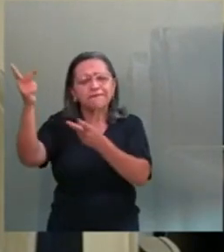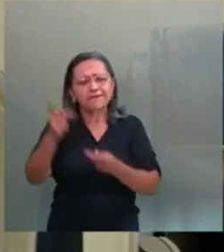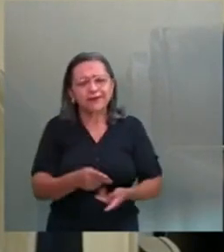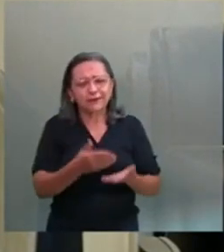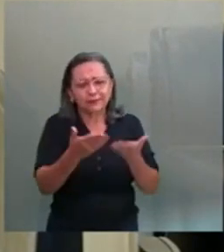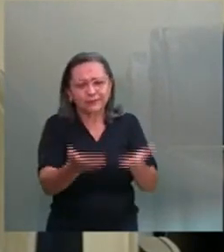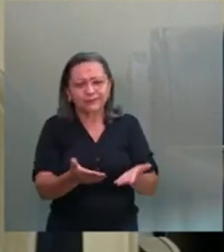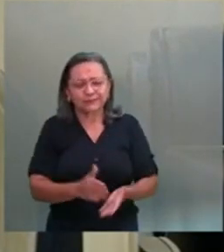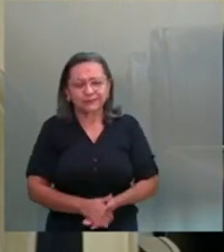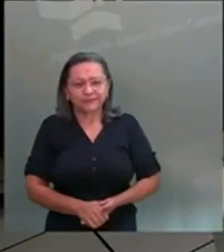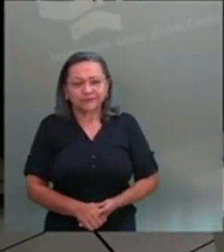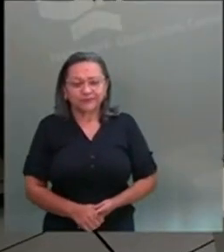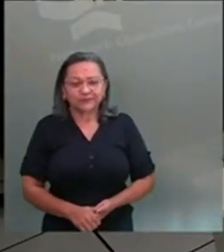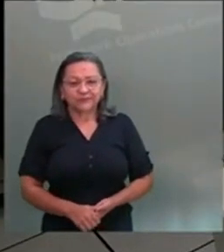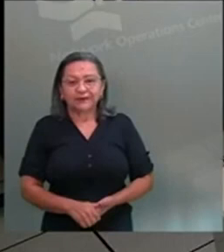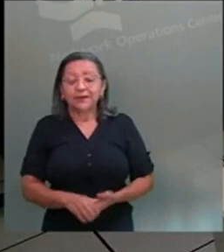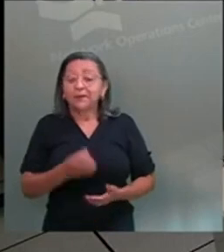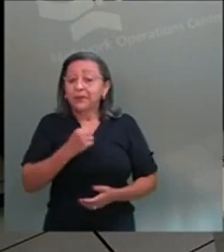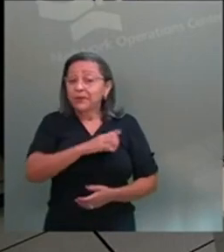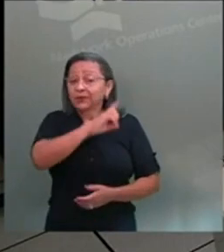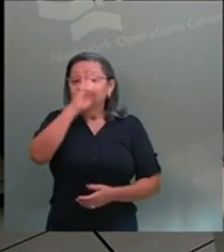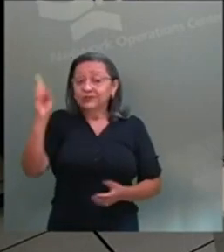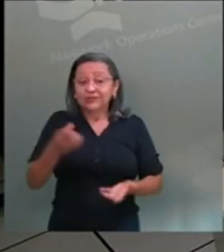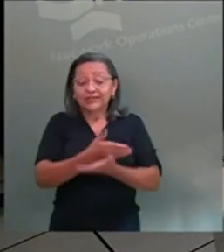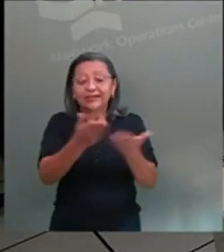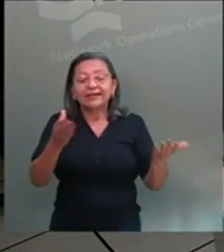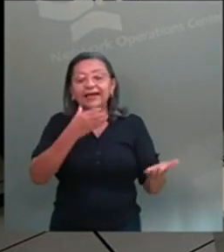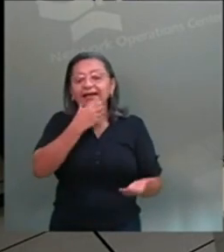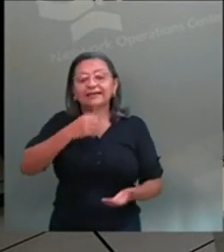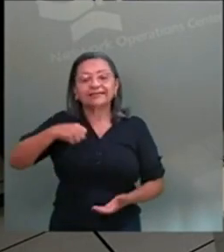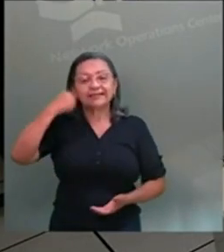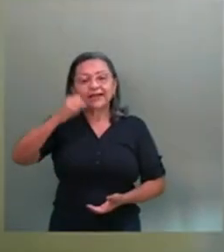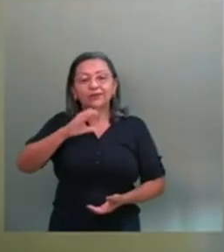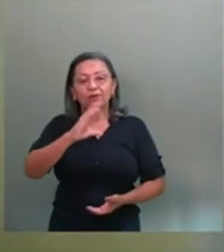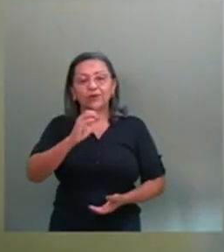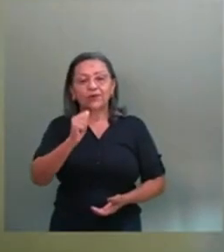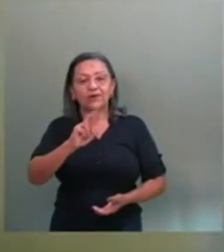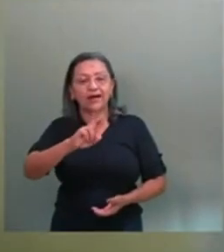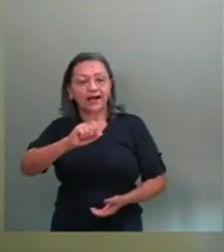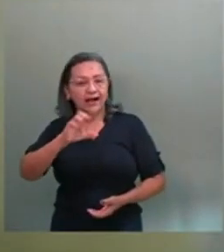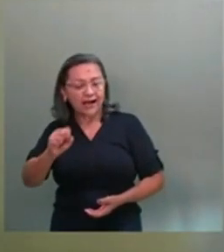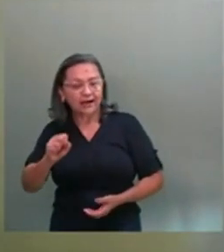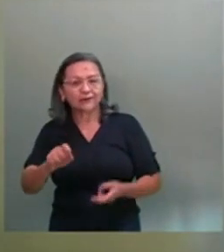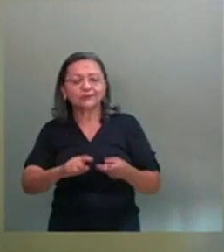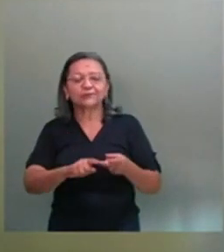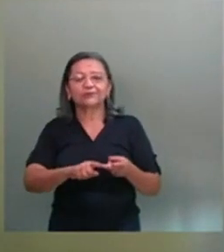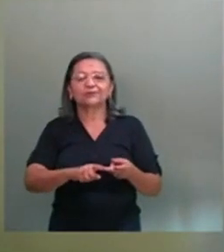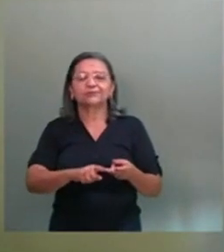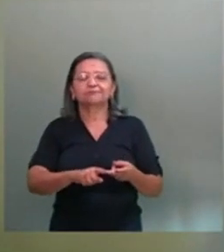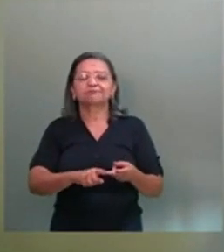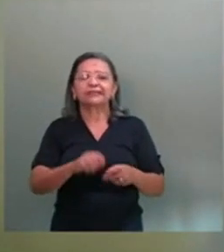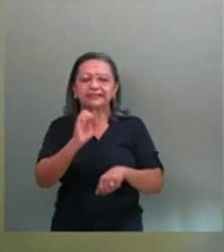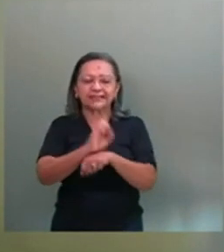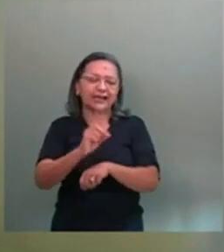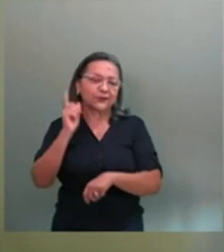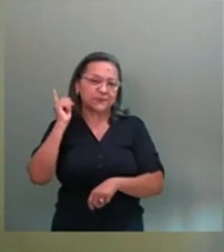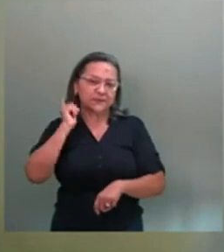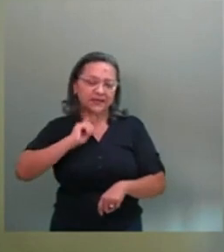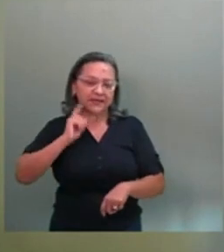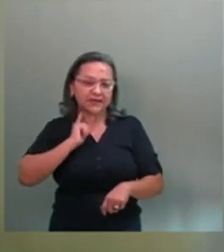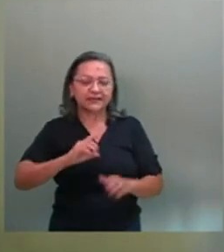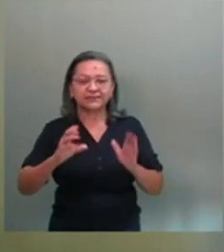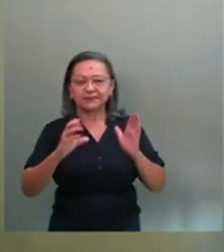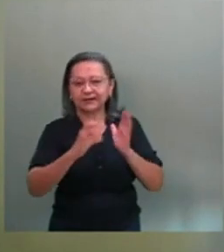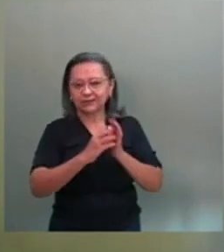Nelson. Muito bom dia, senador Carlos Viana, senador por Minas Gerais, do